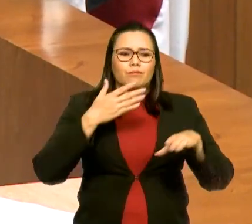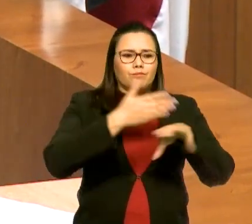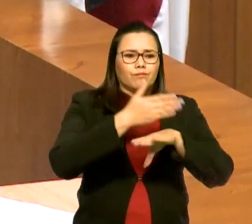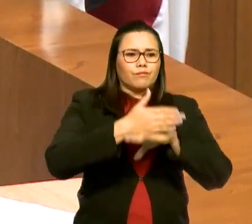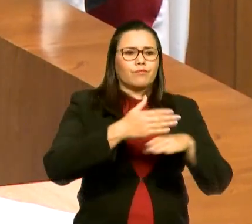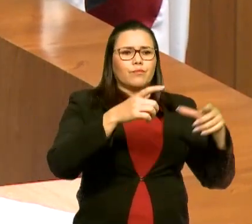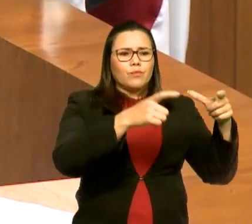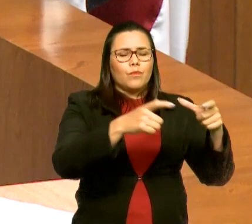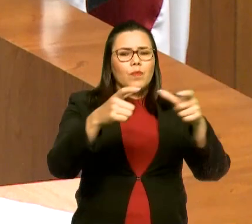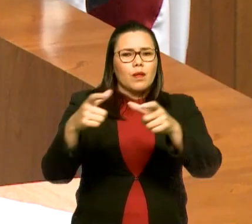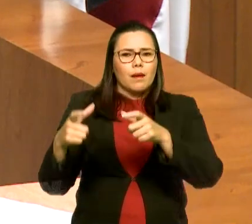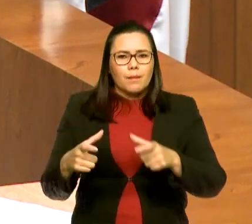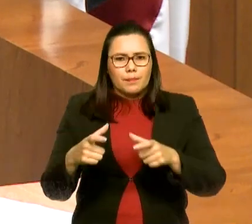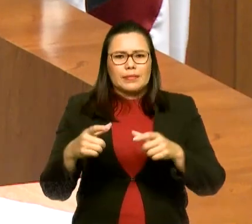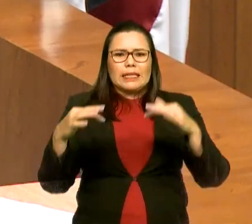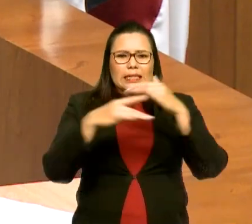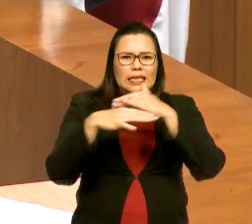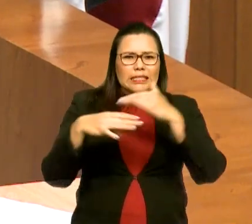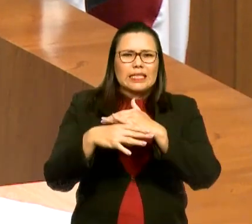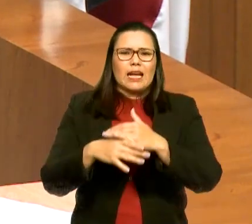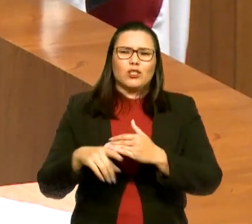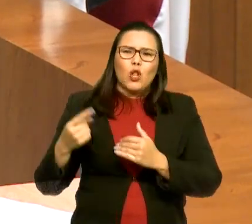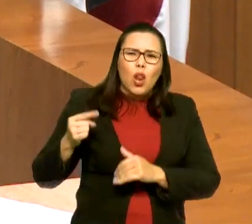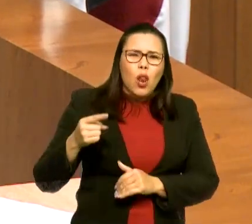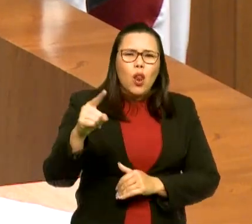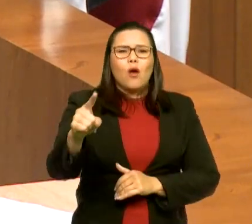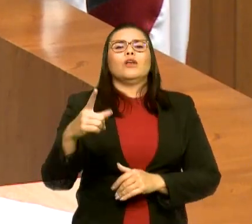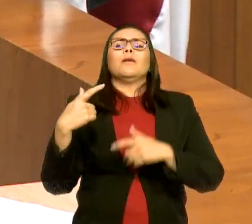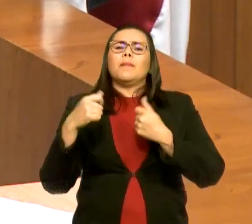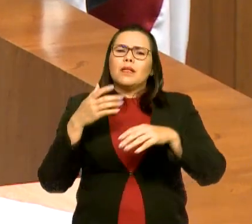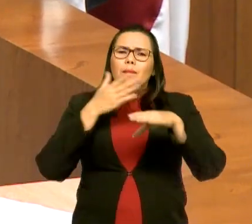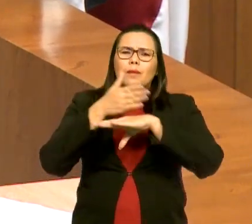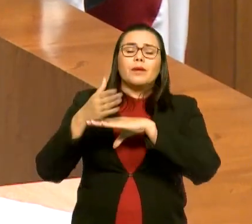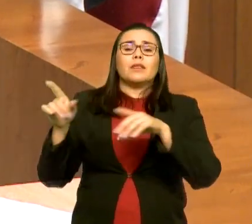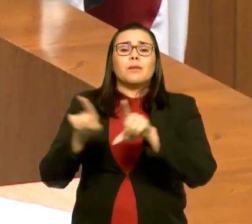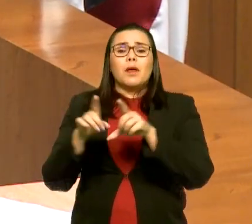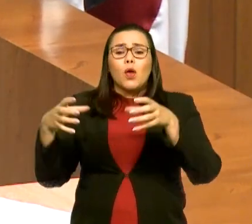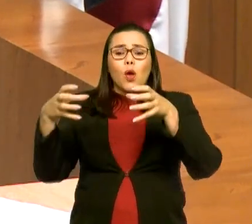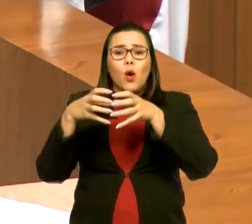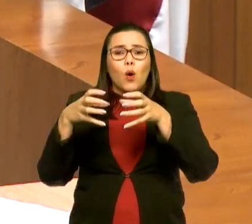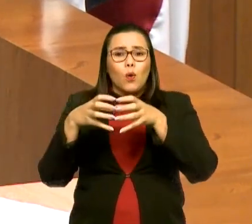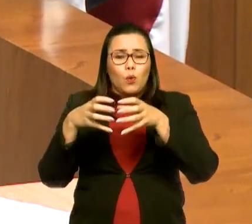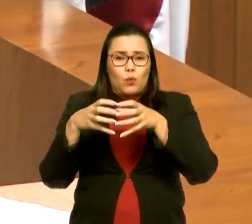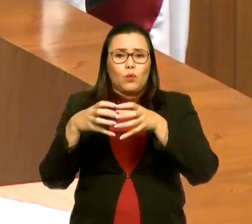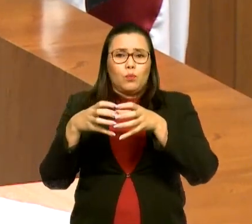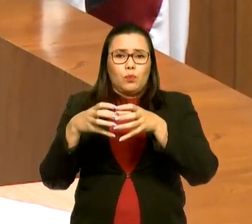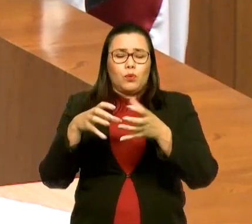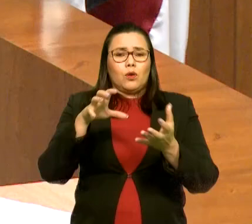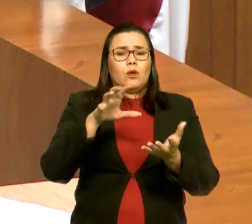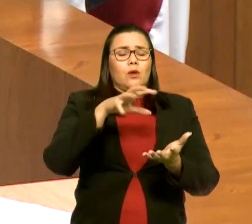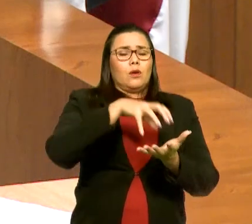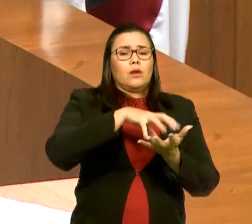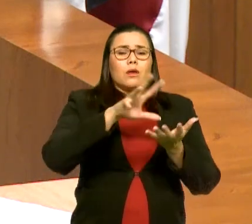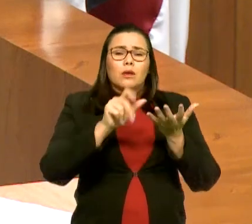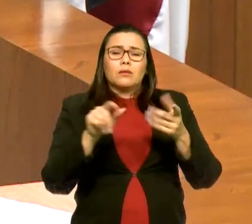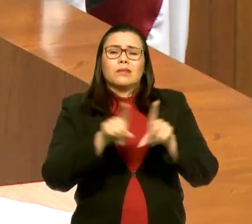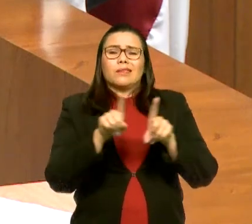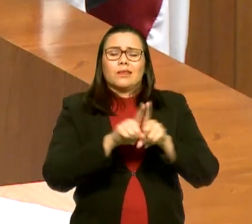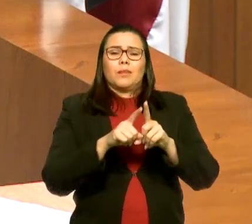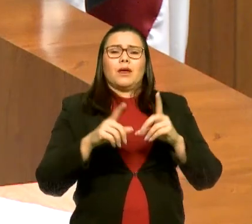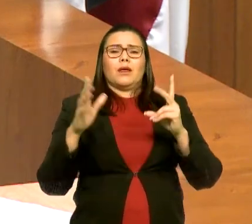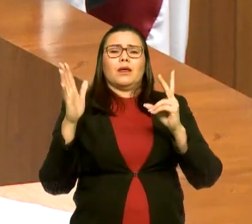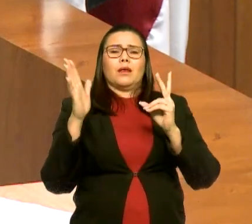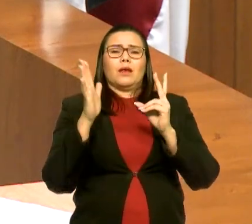nos povoados, nas cidades mais longínquas, nas aldeias, junto às comunidades que ficam distantes do Palácio